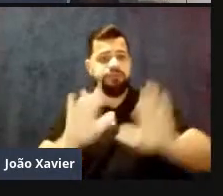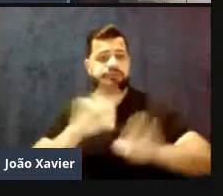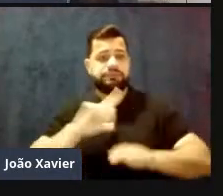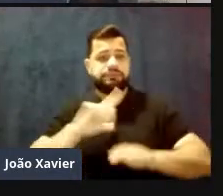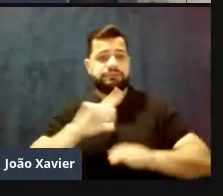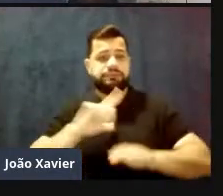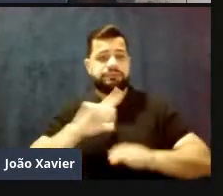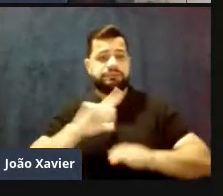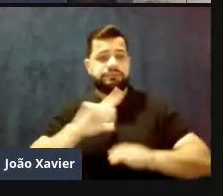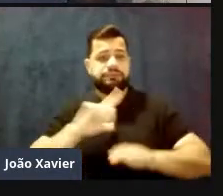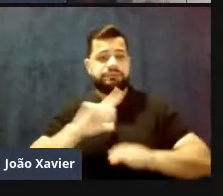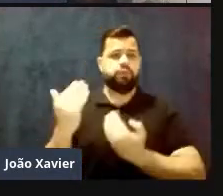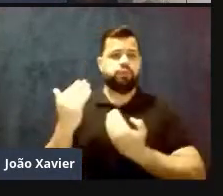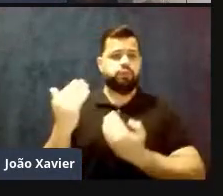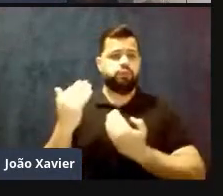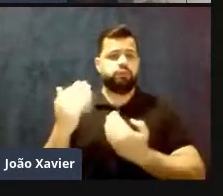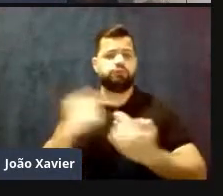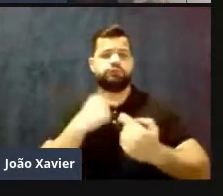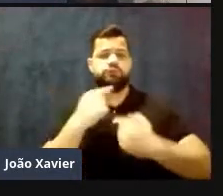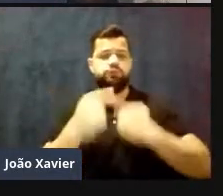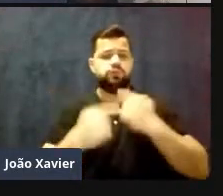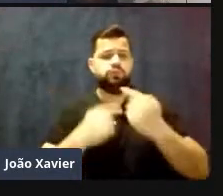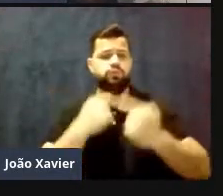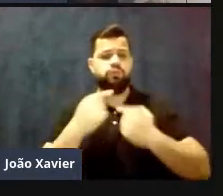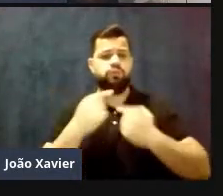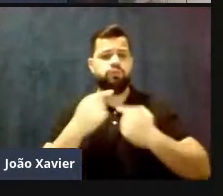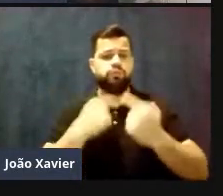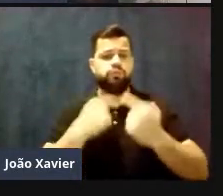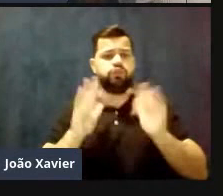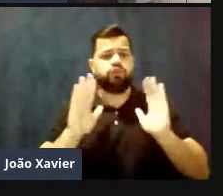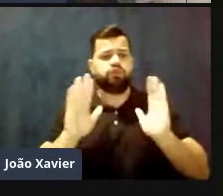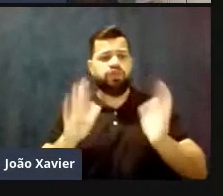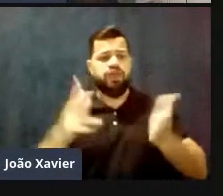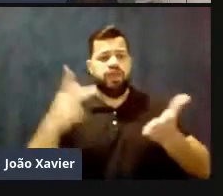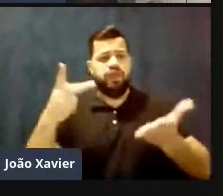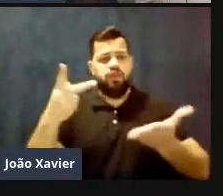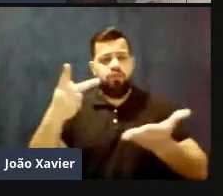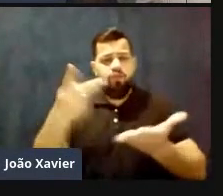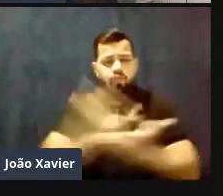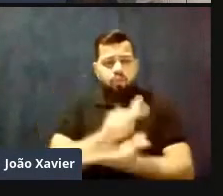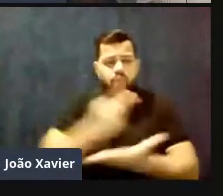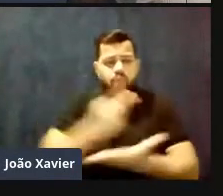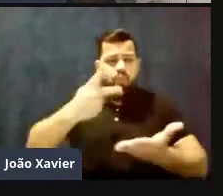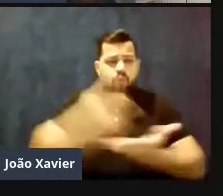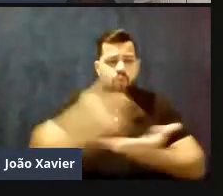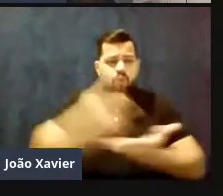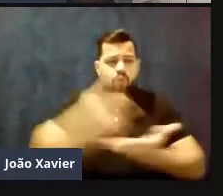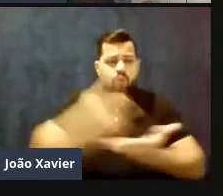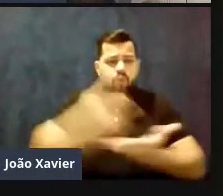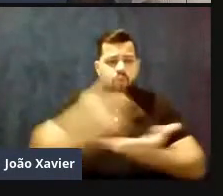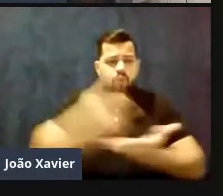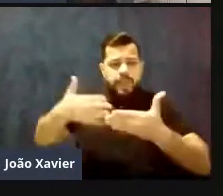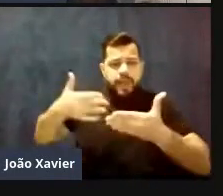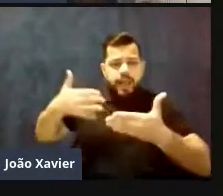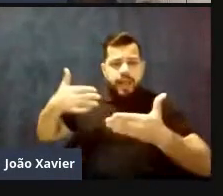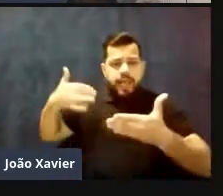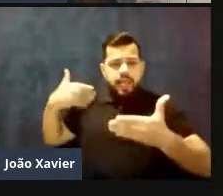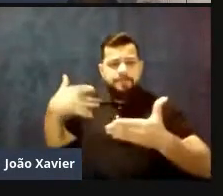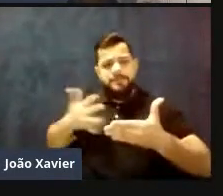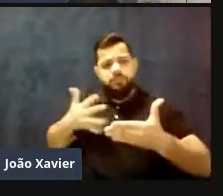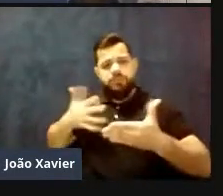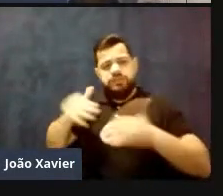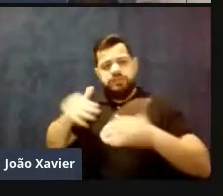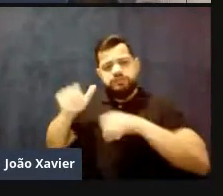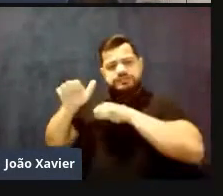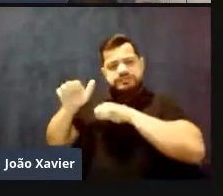da Organização Mundial de Saúde, que já tivesse ocorrendo um aumento desses casos a partir de setembro de 2019, mas que por motivo